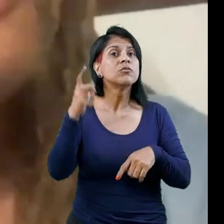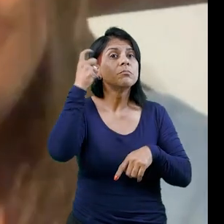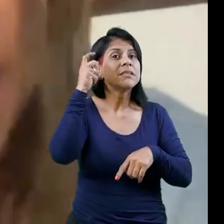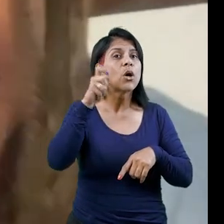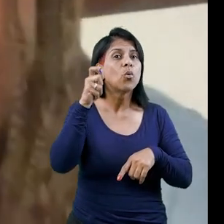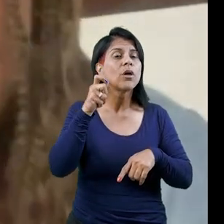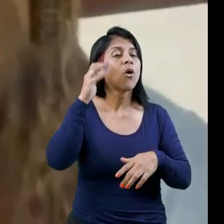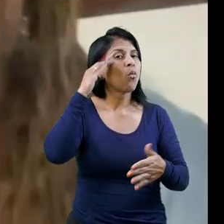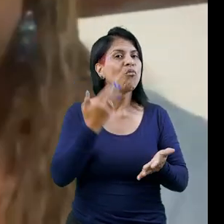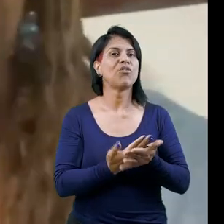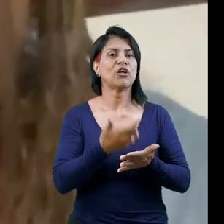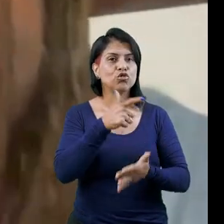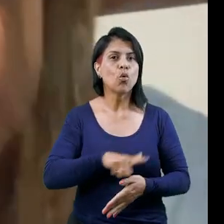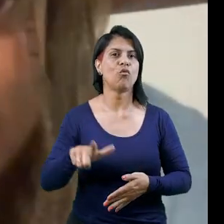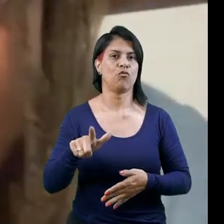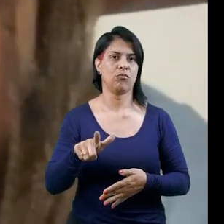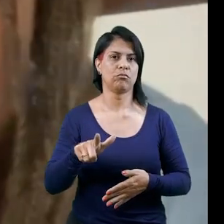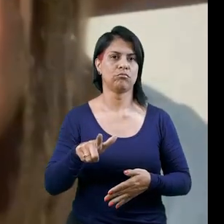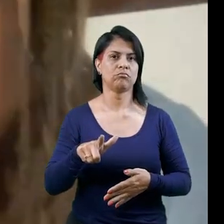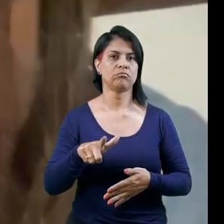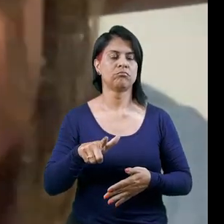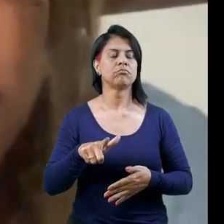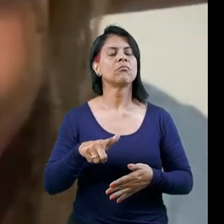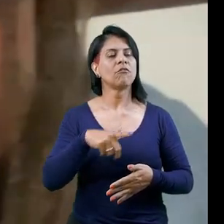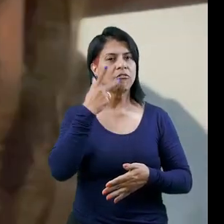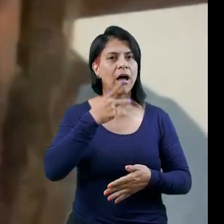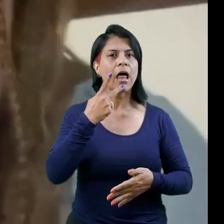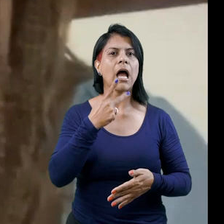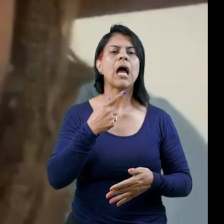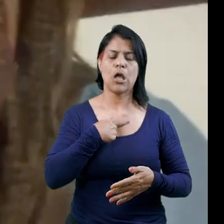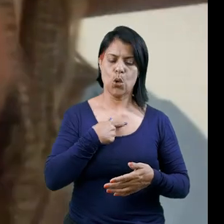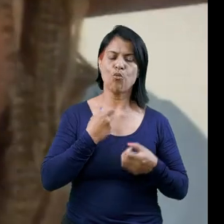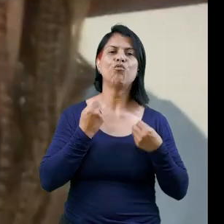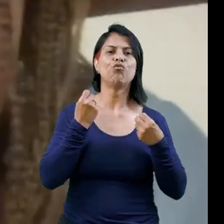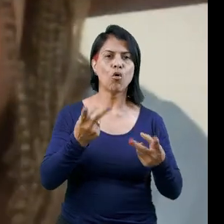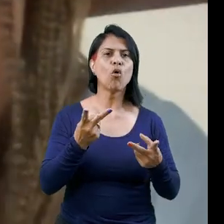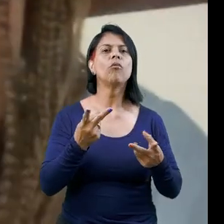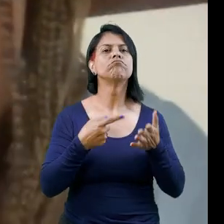uma vez, confiar, colocar na terra e crer que aquilo vai ser adubo.